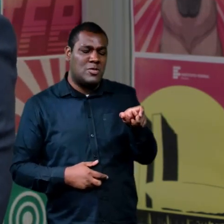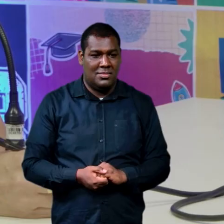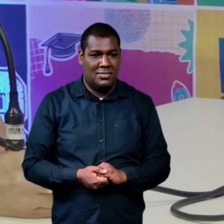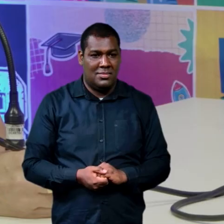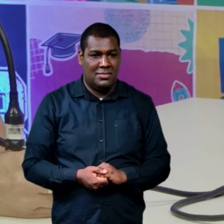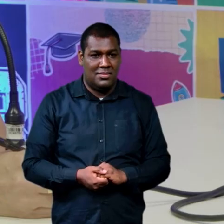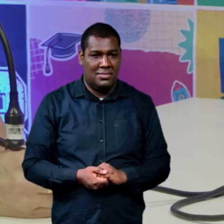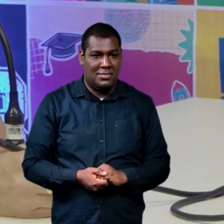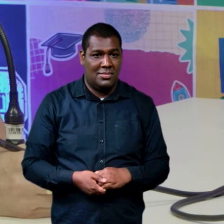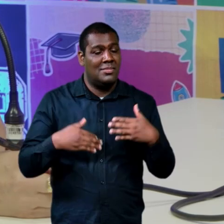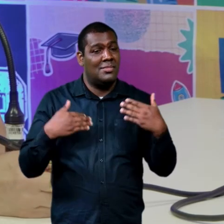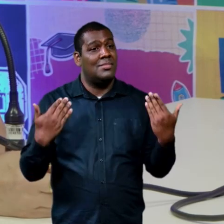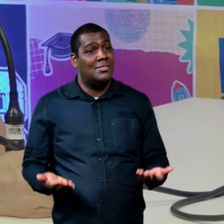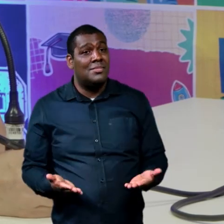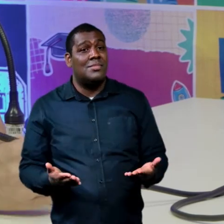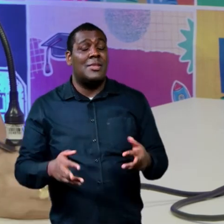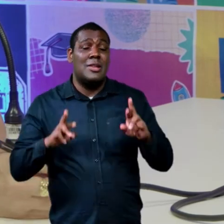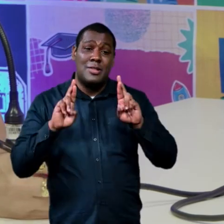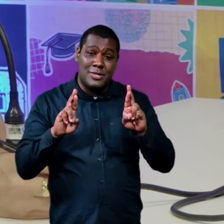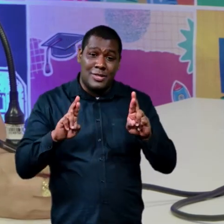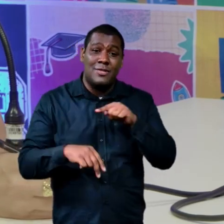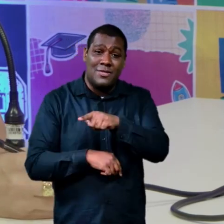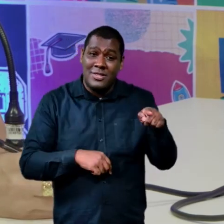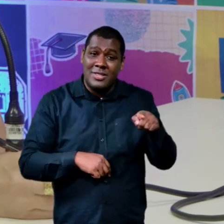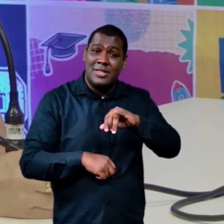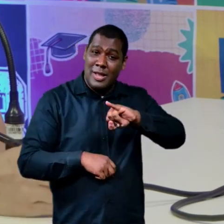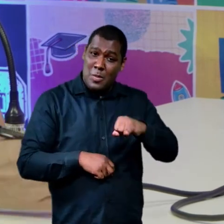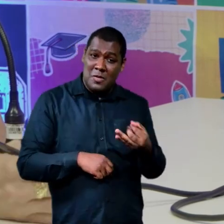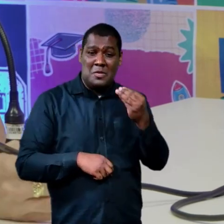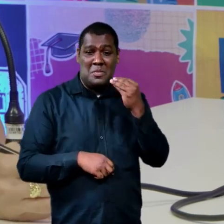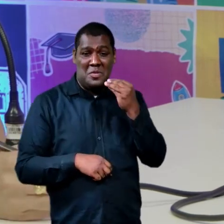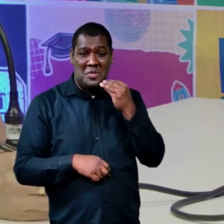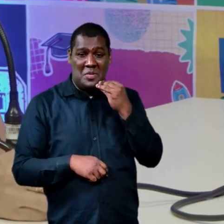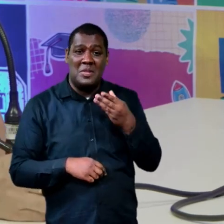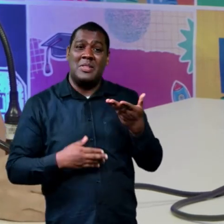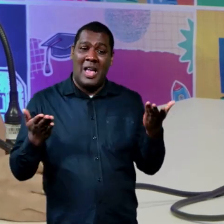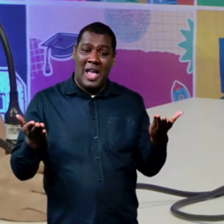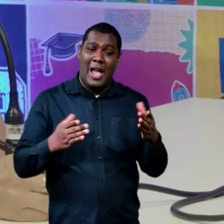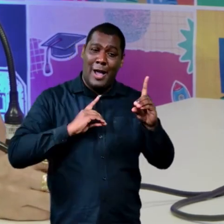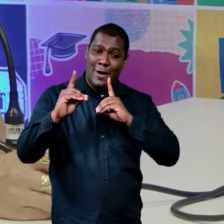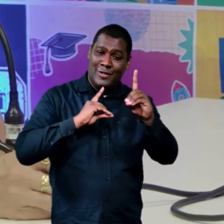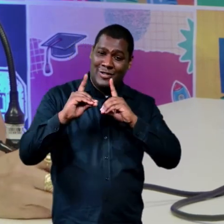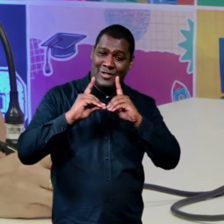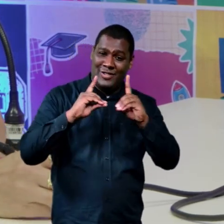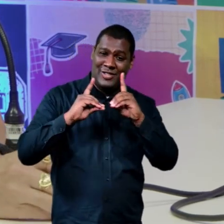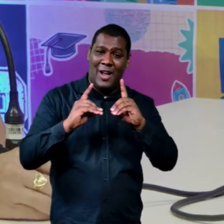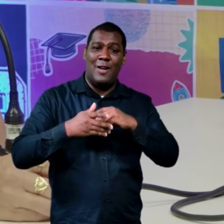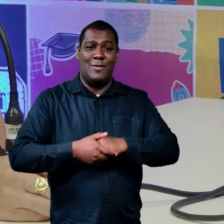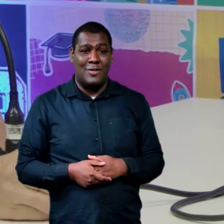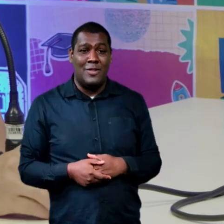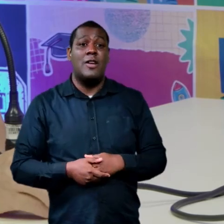bem. Bom, pessoal, espero que vocês tenham aproveitado, do nosso diálogo, da nossa conversa, que saibam